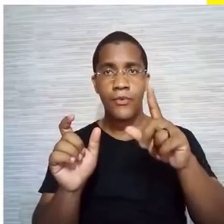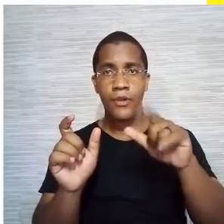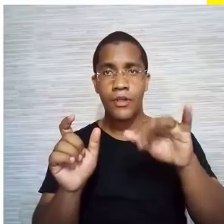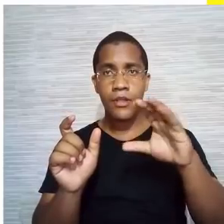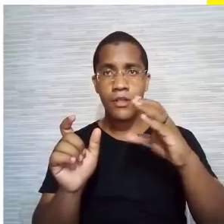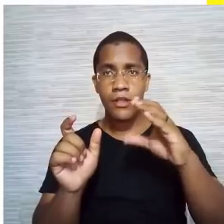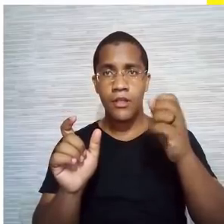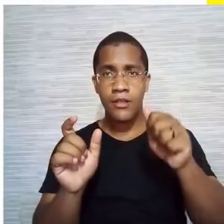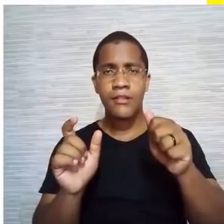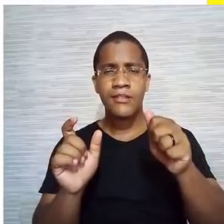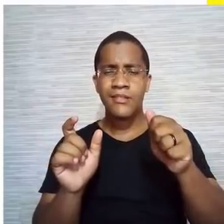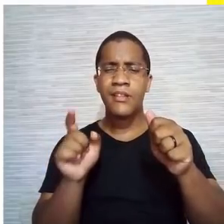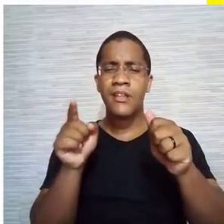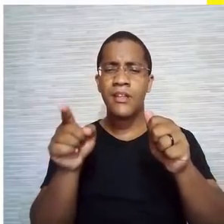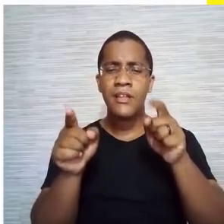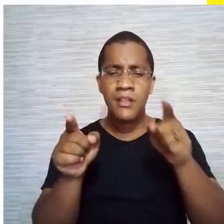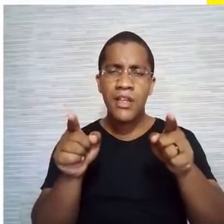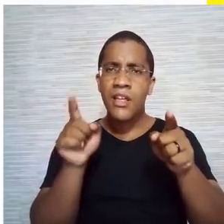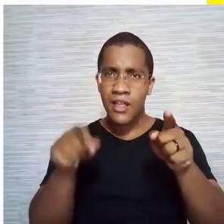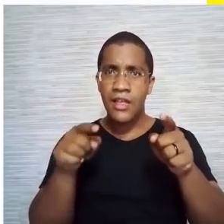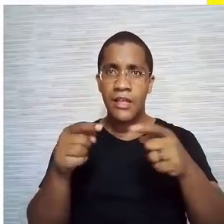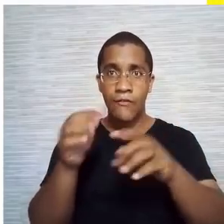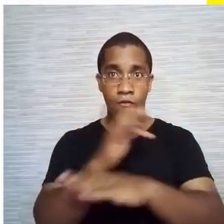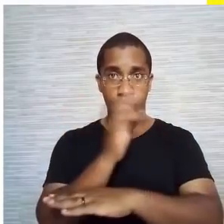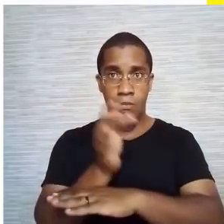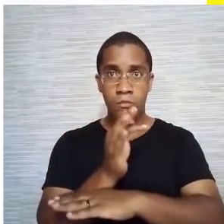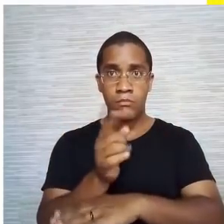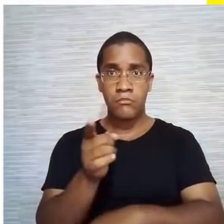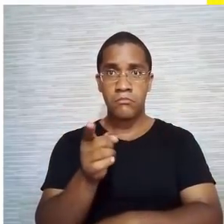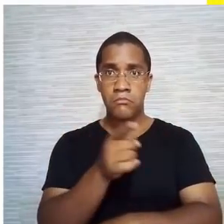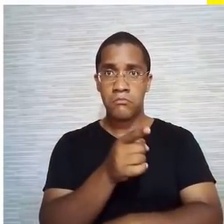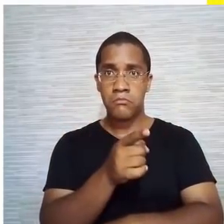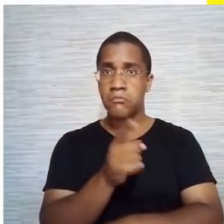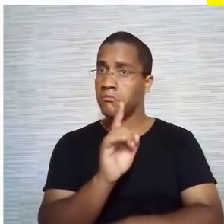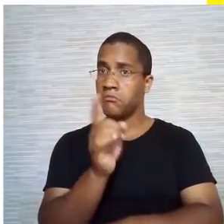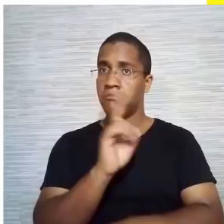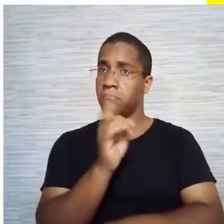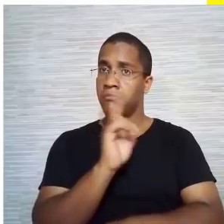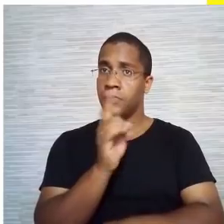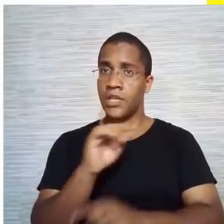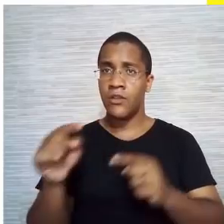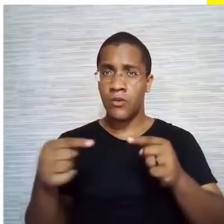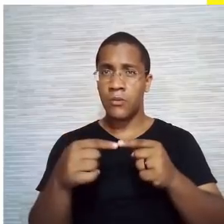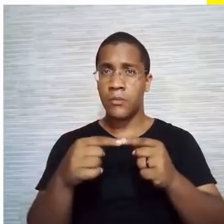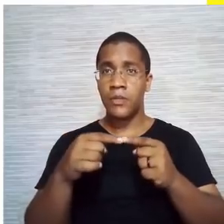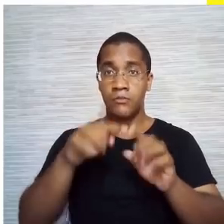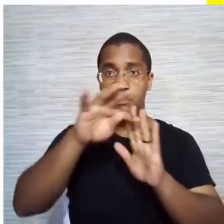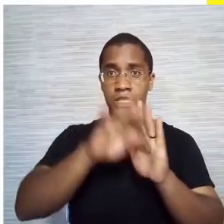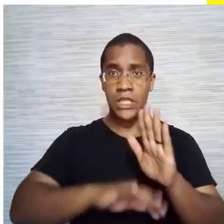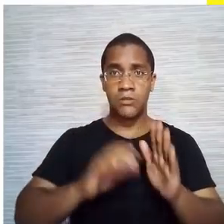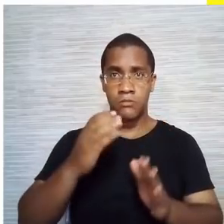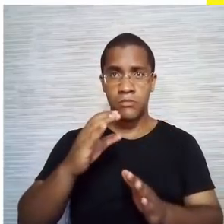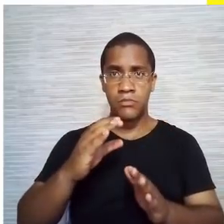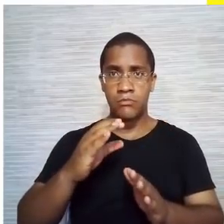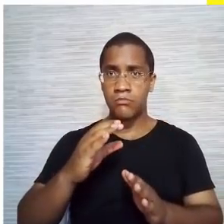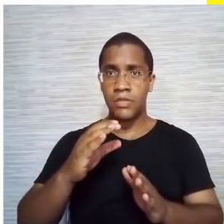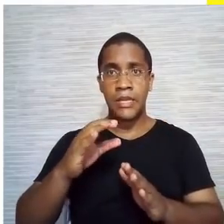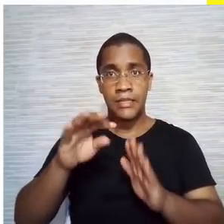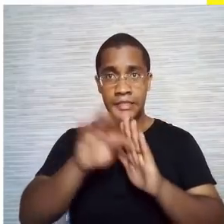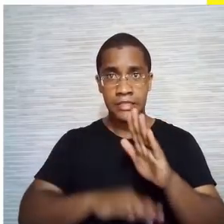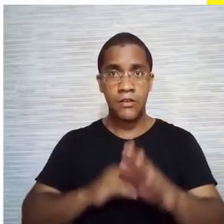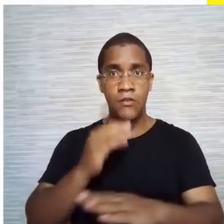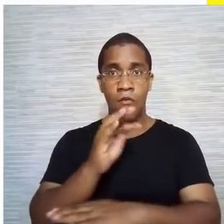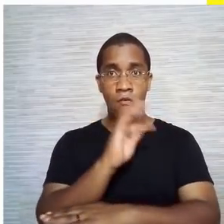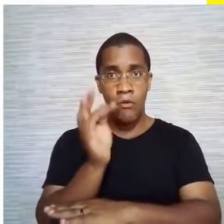coloquialismo. Esse tipo de palavra, esse tipo de coloquialismo não cabe dentro de um texto científico, de um texto de caráter